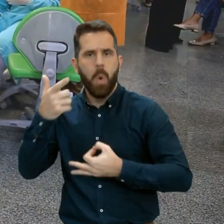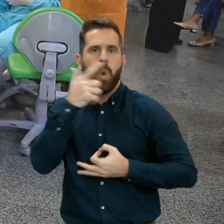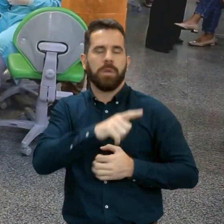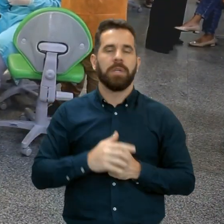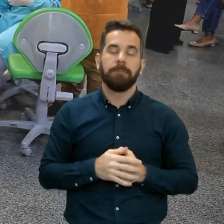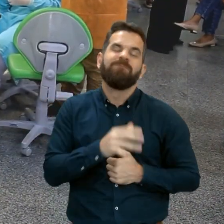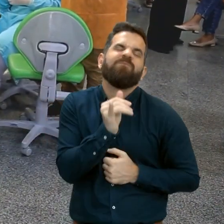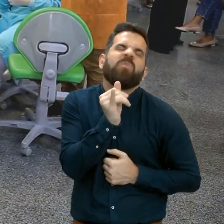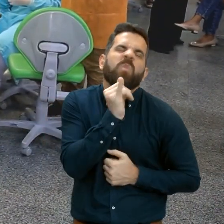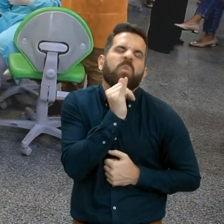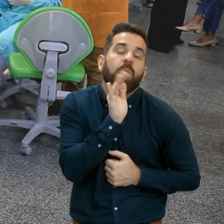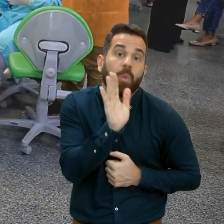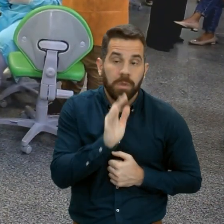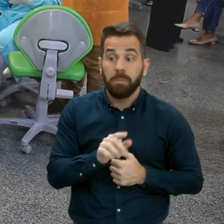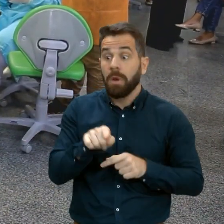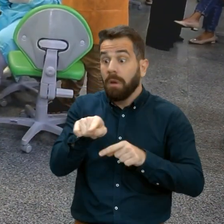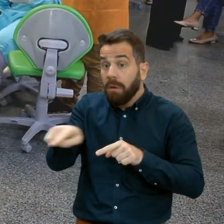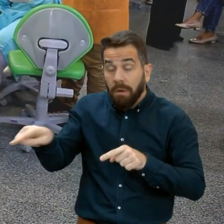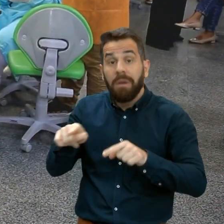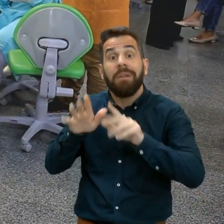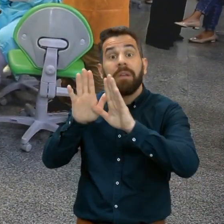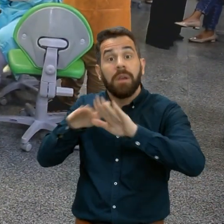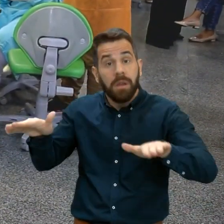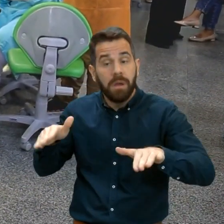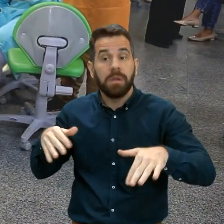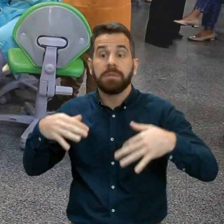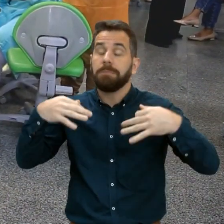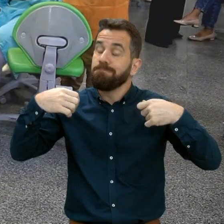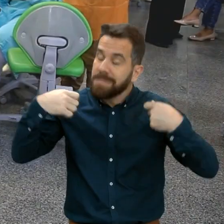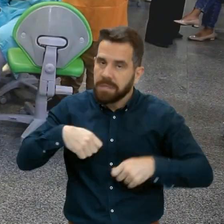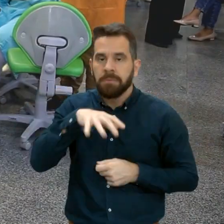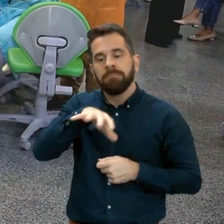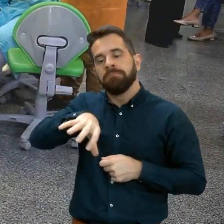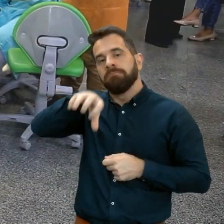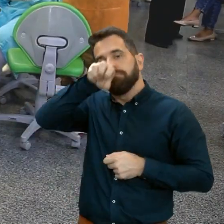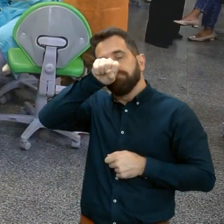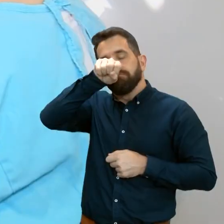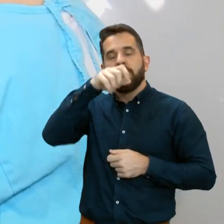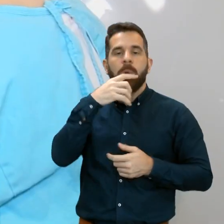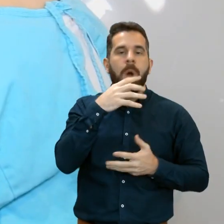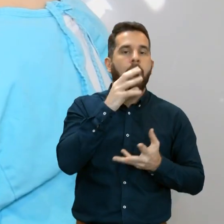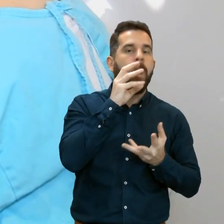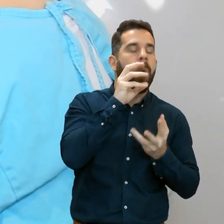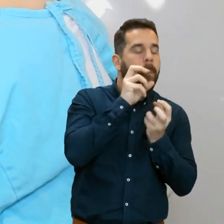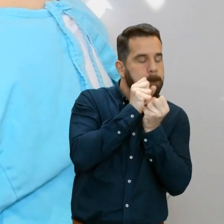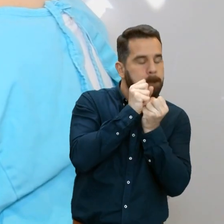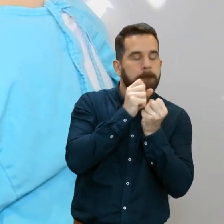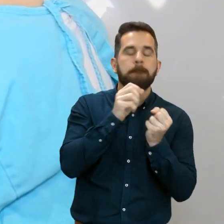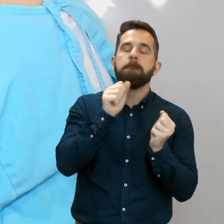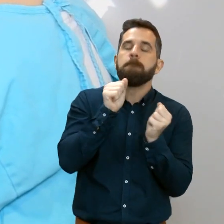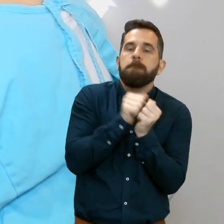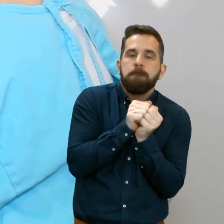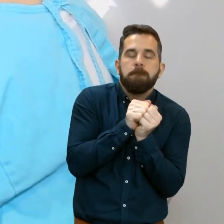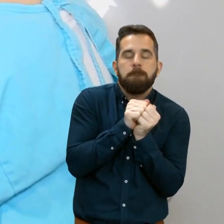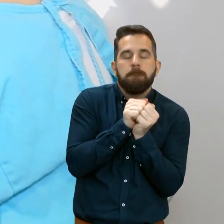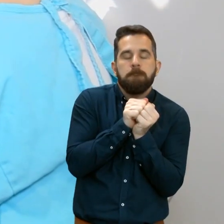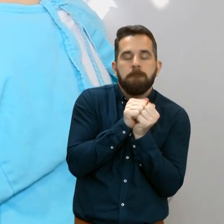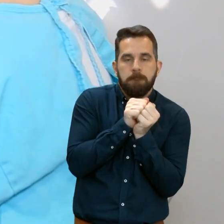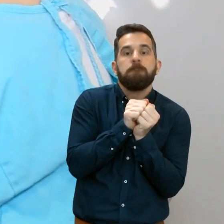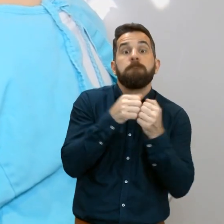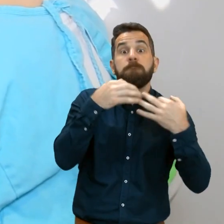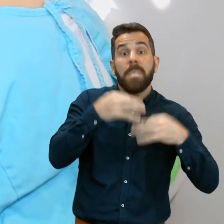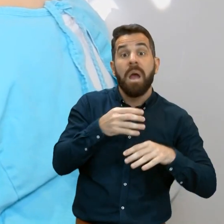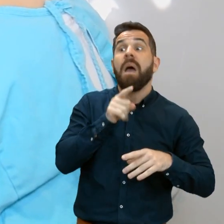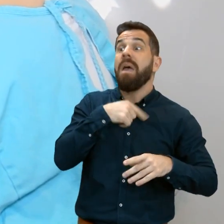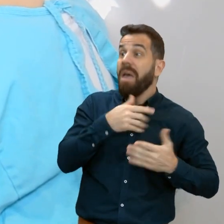exemplo, toda criança deve respirar pelo nariz, dormir de boca fechada. O simples fato de encaminhar a